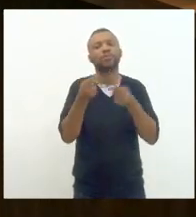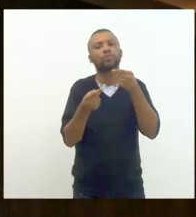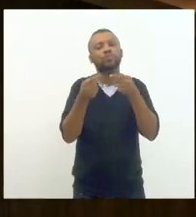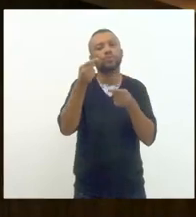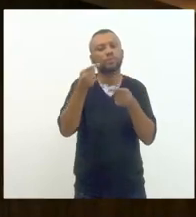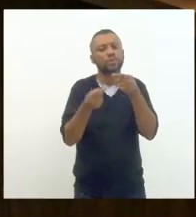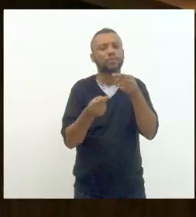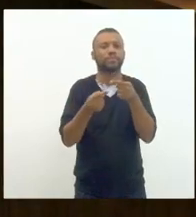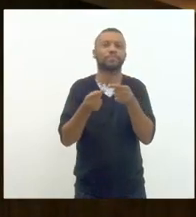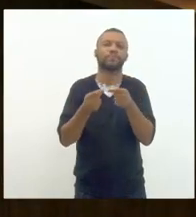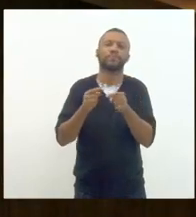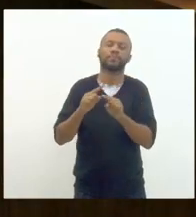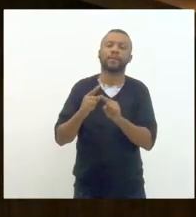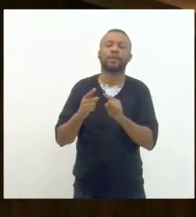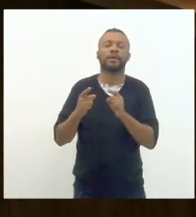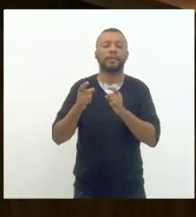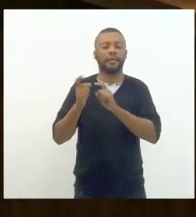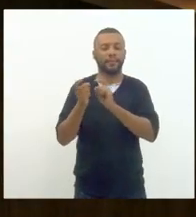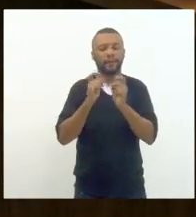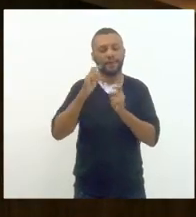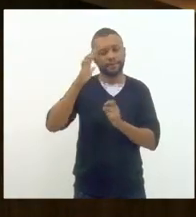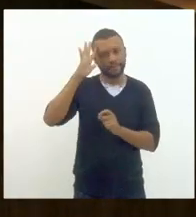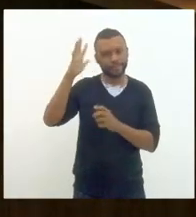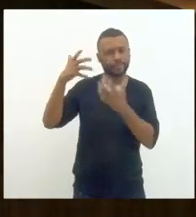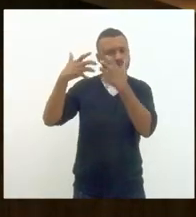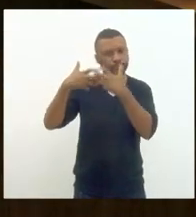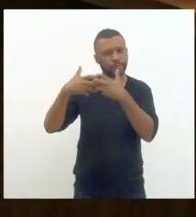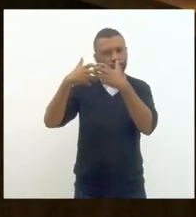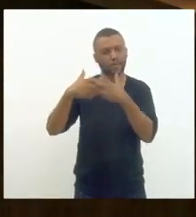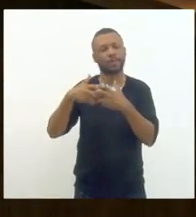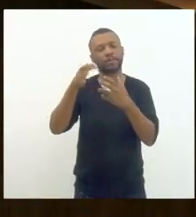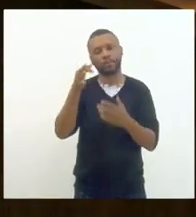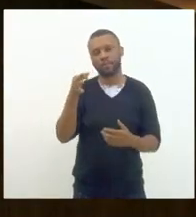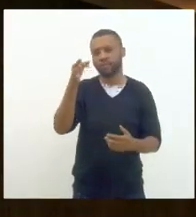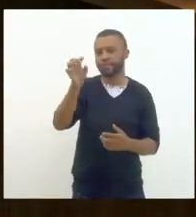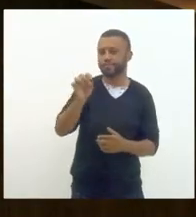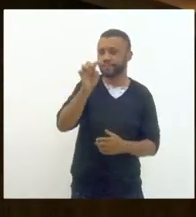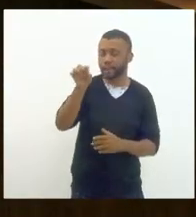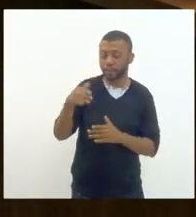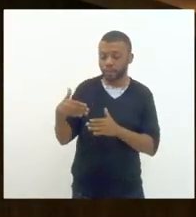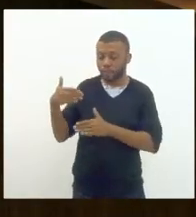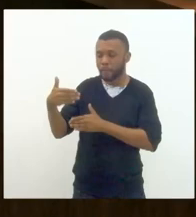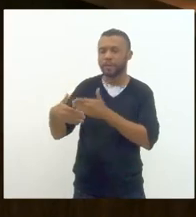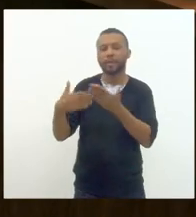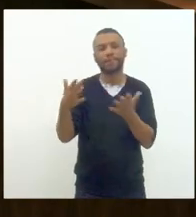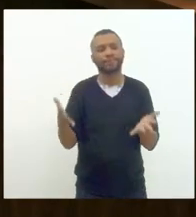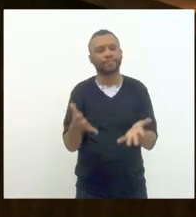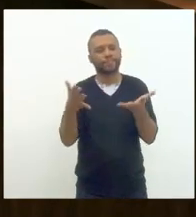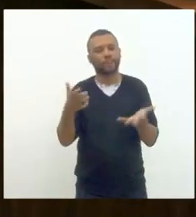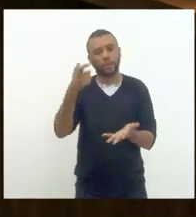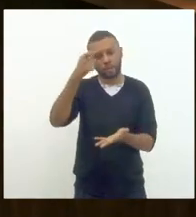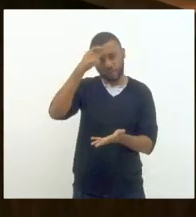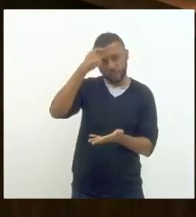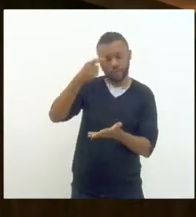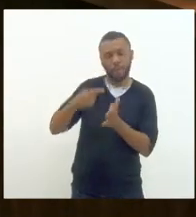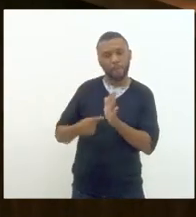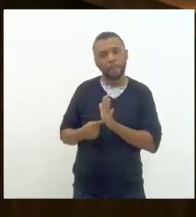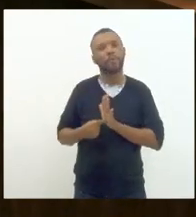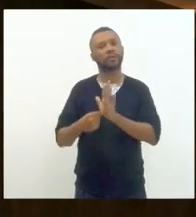de, neste debate, fazer uma reflexão e, quem sabe, num processo de conscientização,